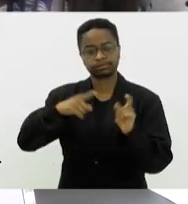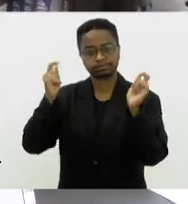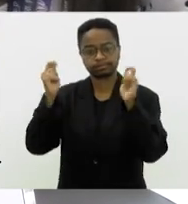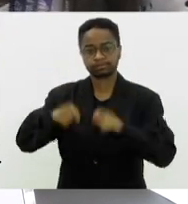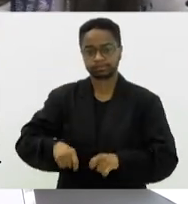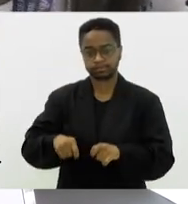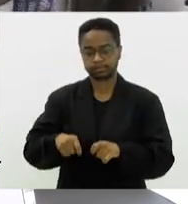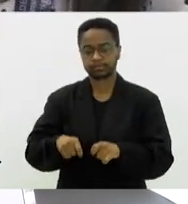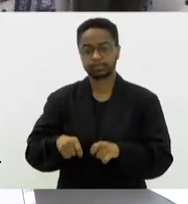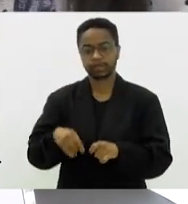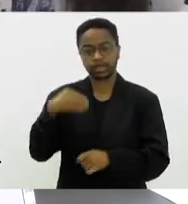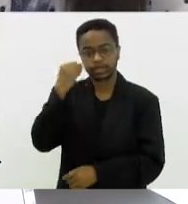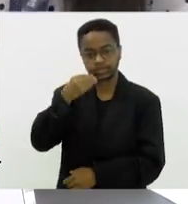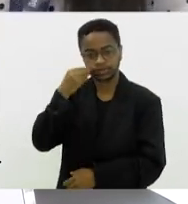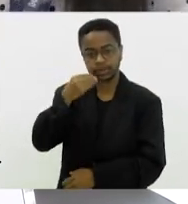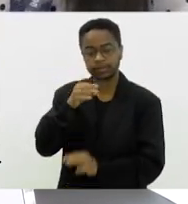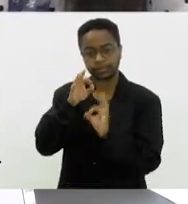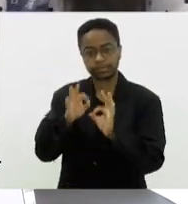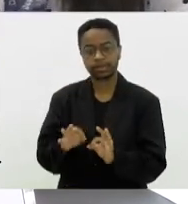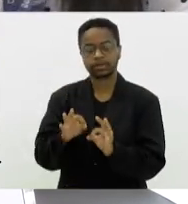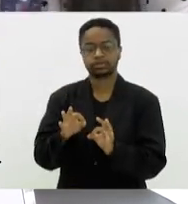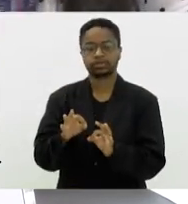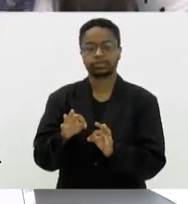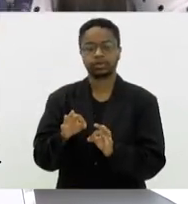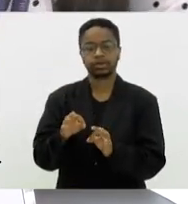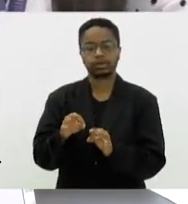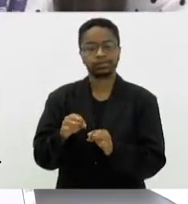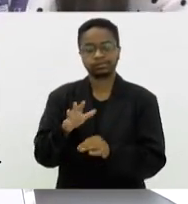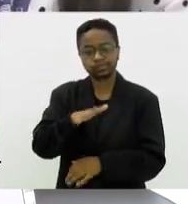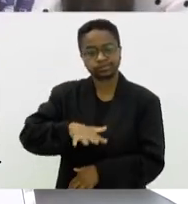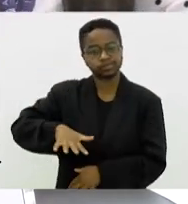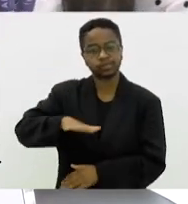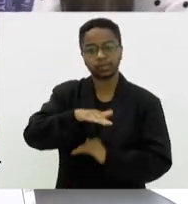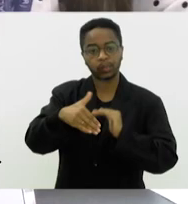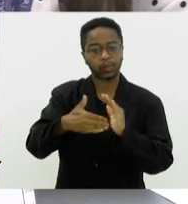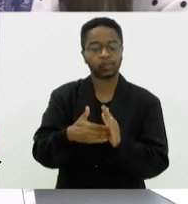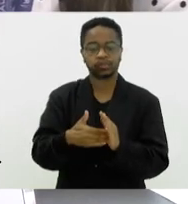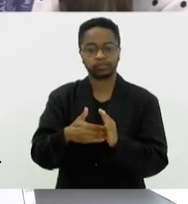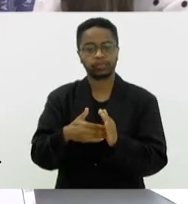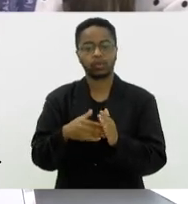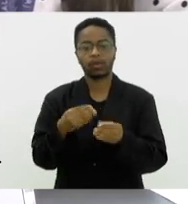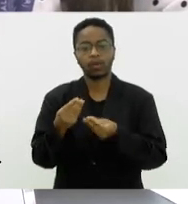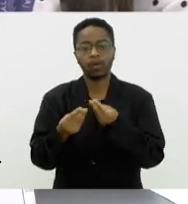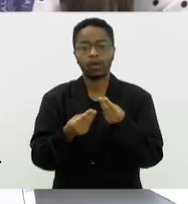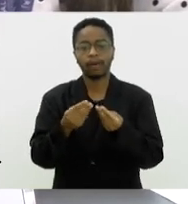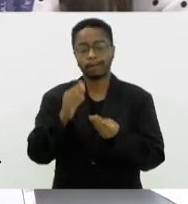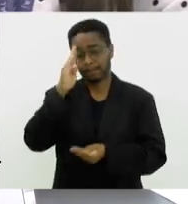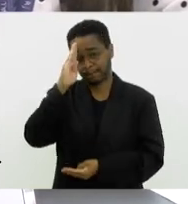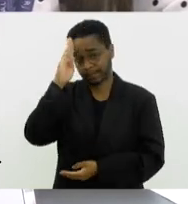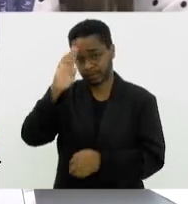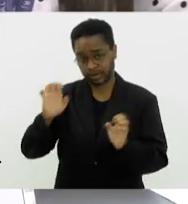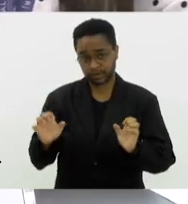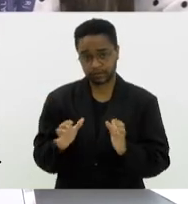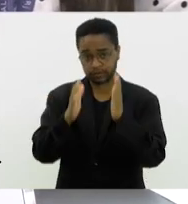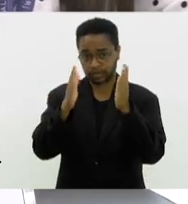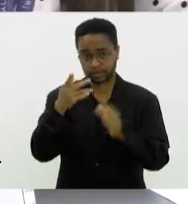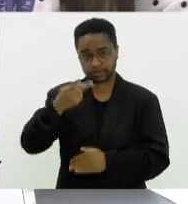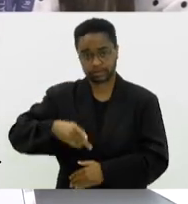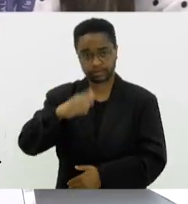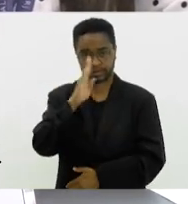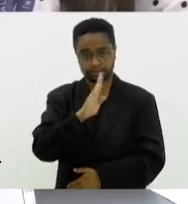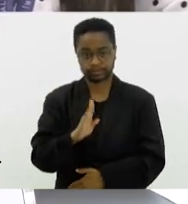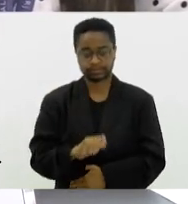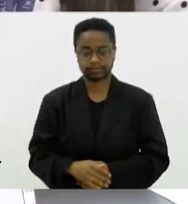de experimentar em toda a sua amplitude este que é, de fato, um dos grandes eventos, um dos maiores eventos que o Brasil